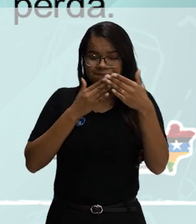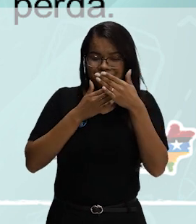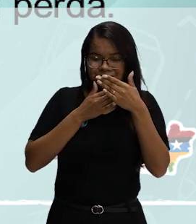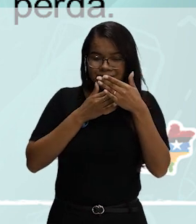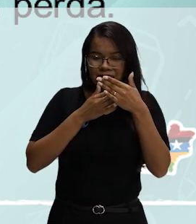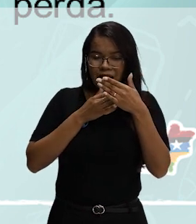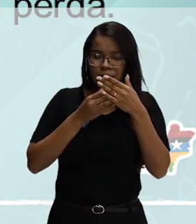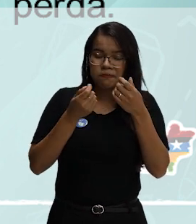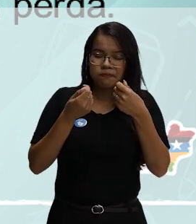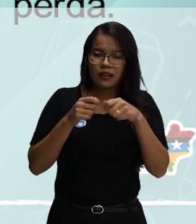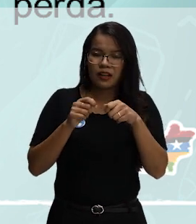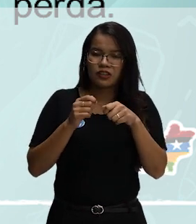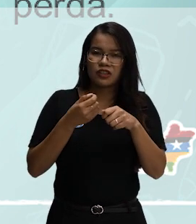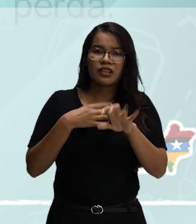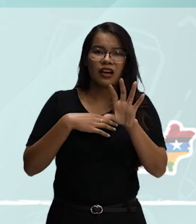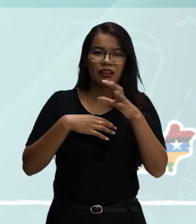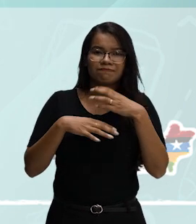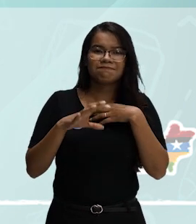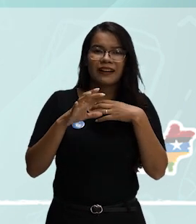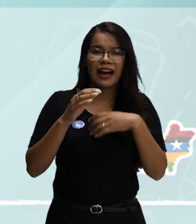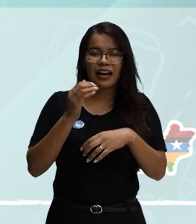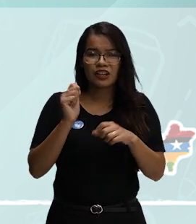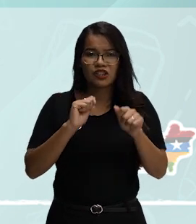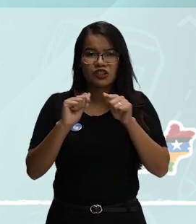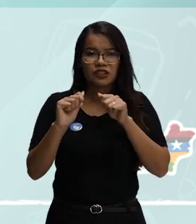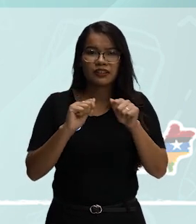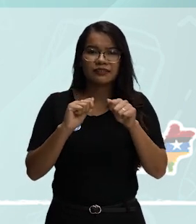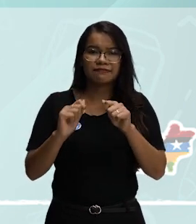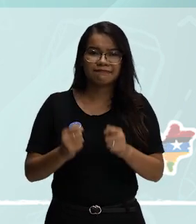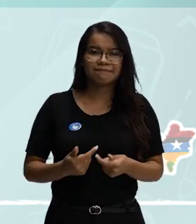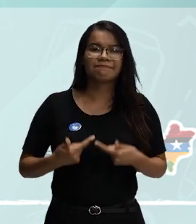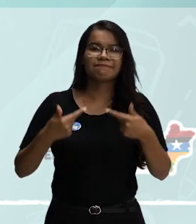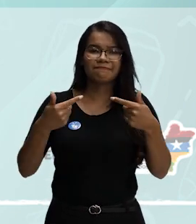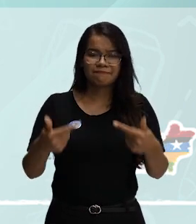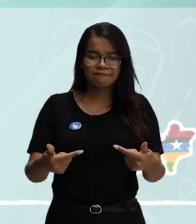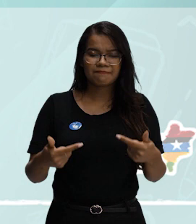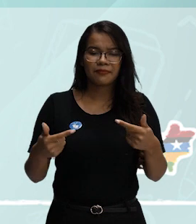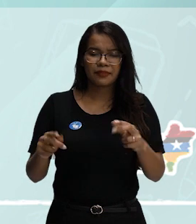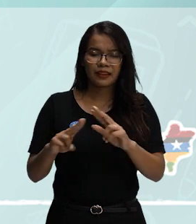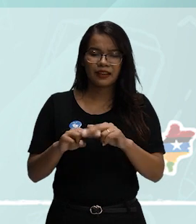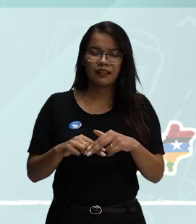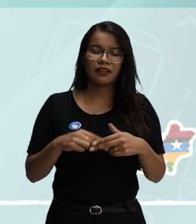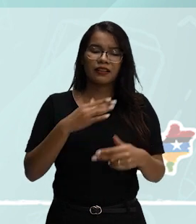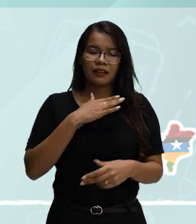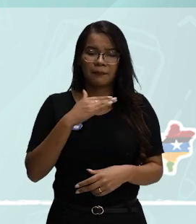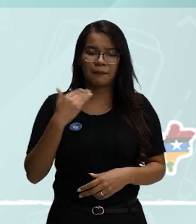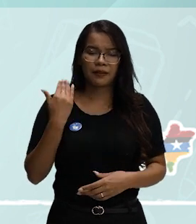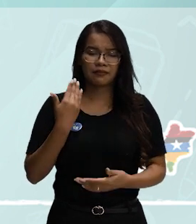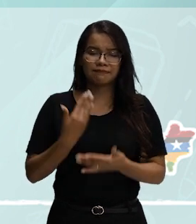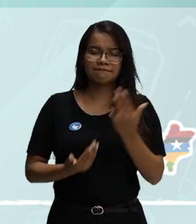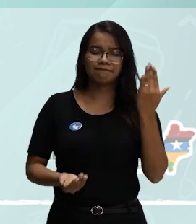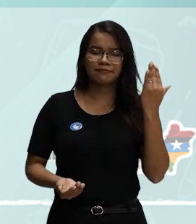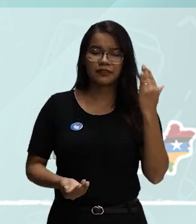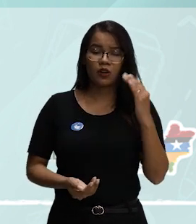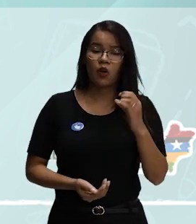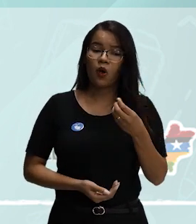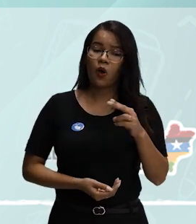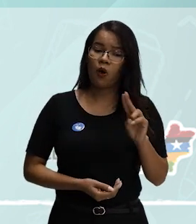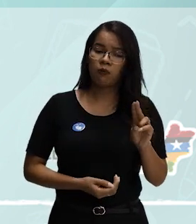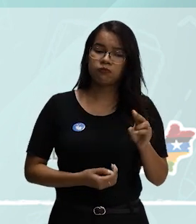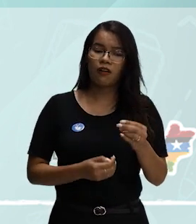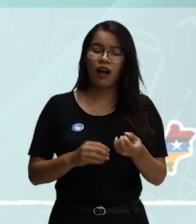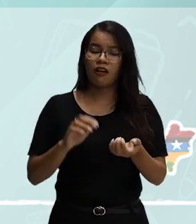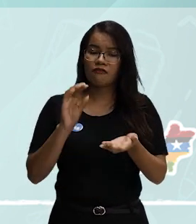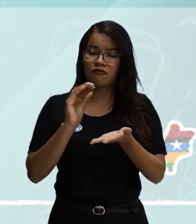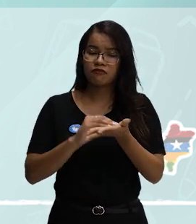perda. O descontrole das emoções provocado pela autopiedade. O desejo